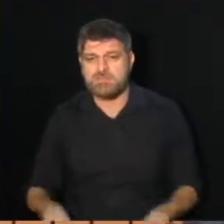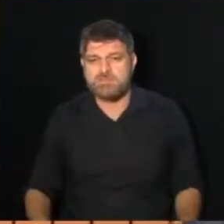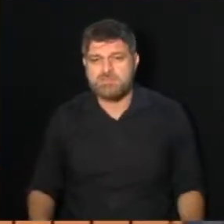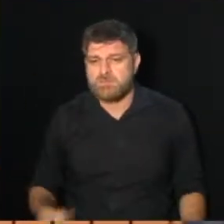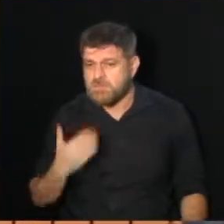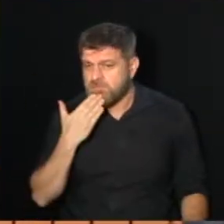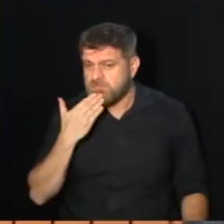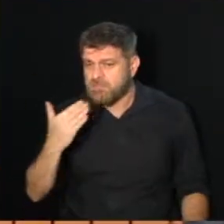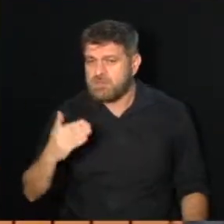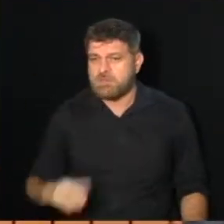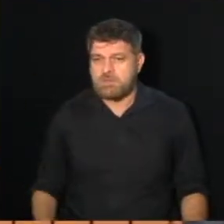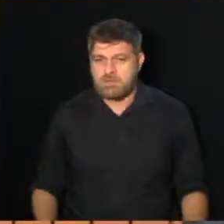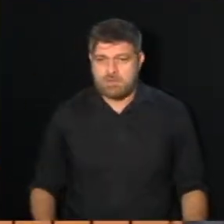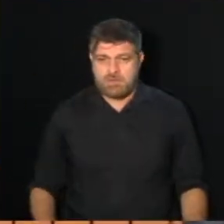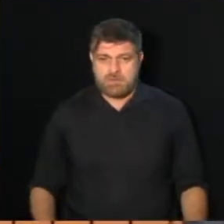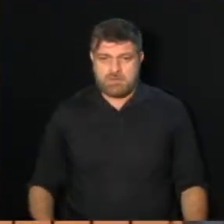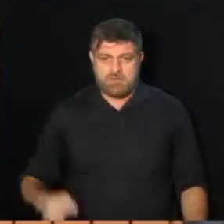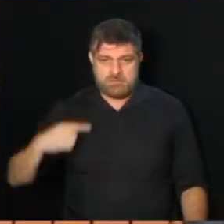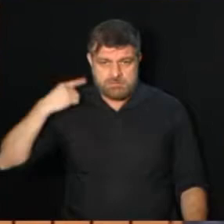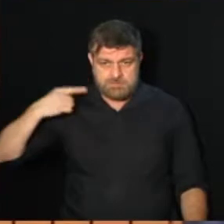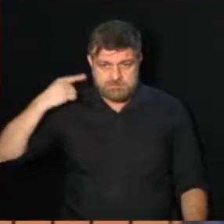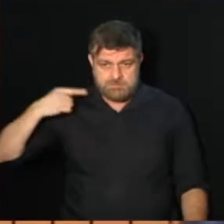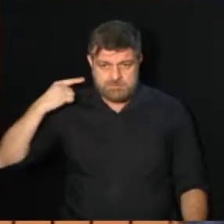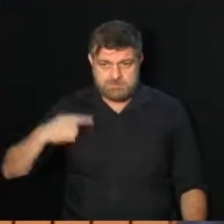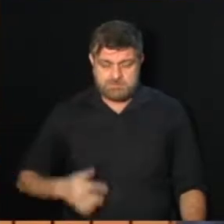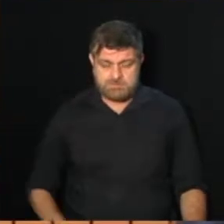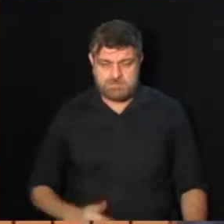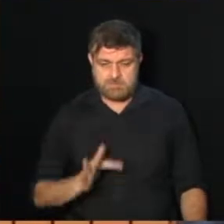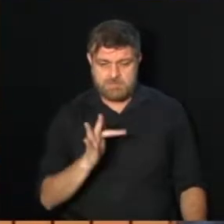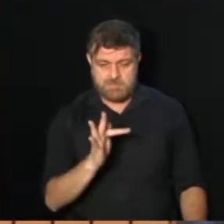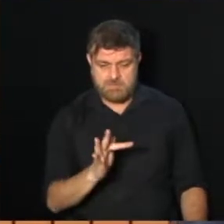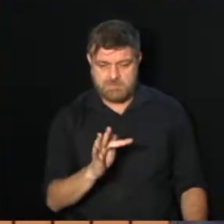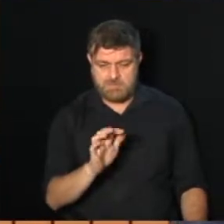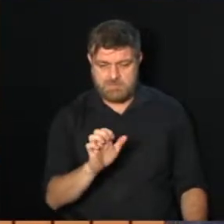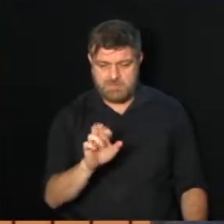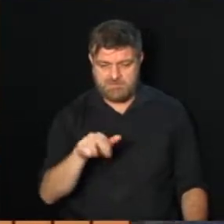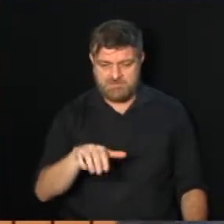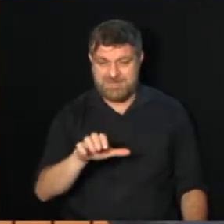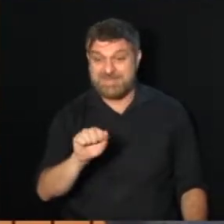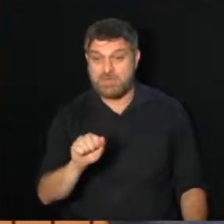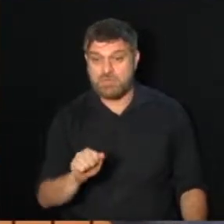pedi a participação do doutor Fernando Pompeu de Camargo, juiz de Direito da Justiça Federal.